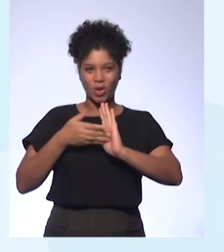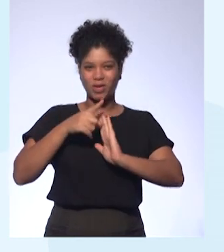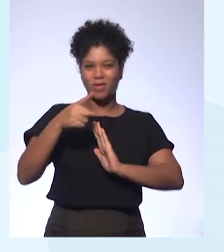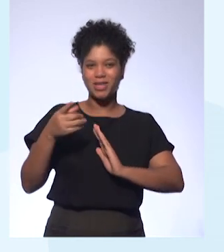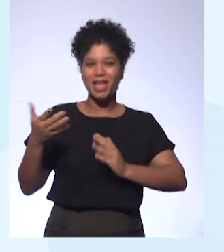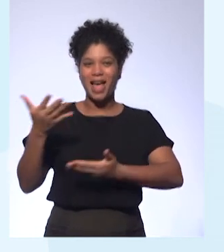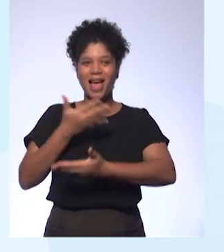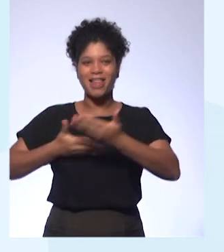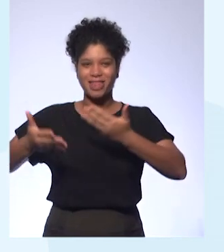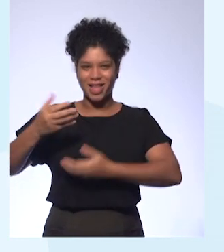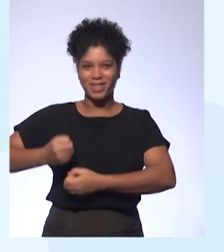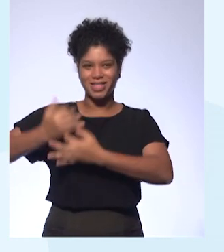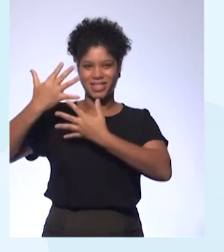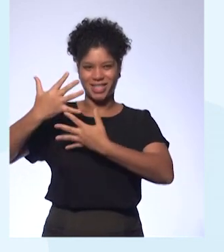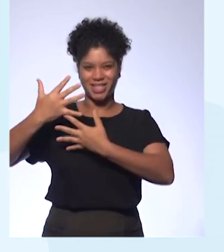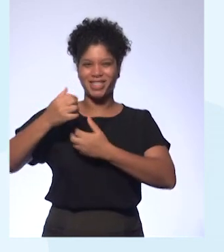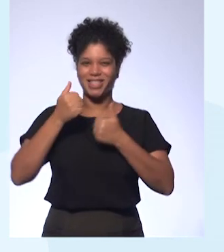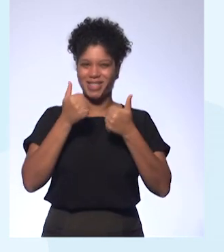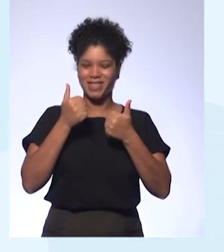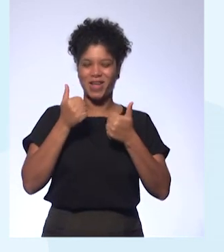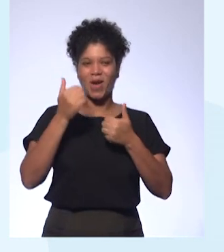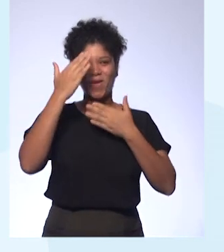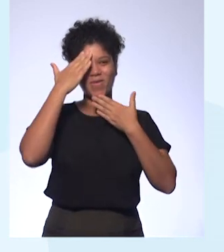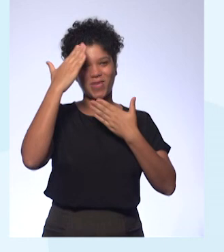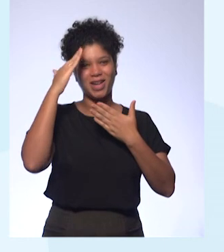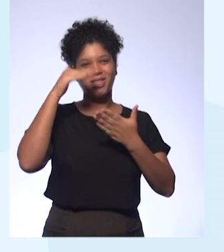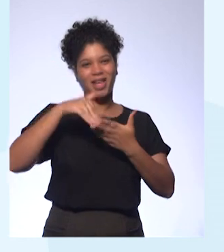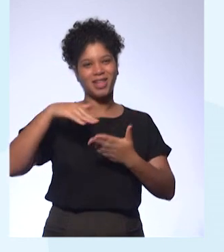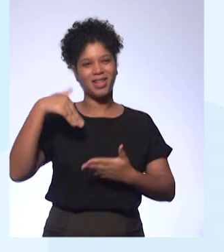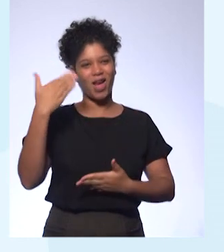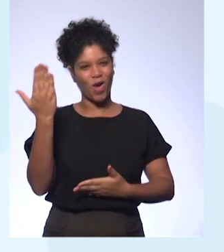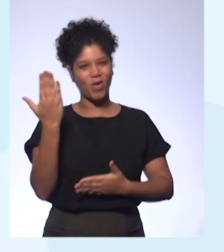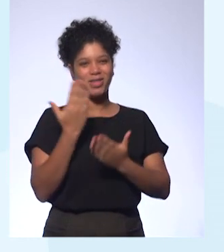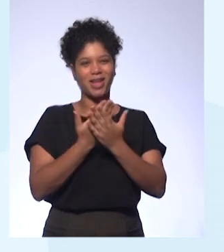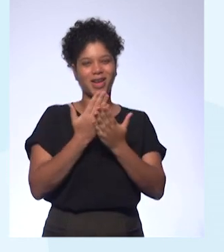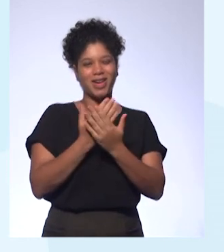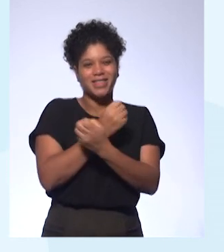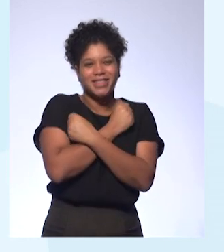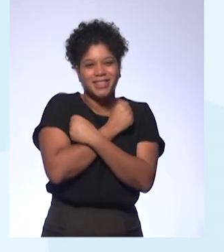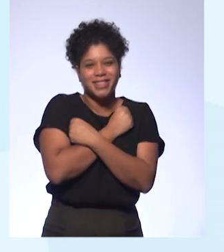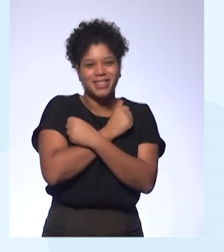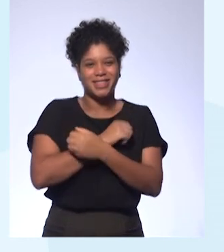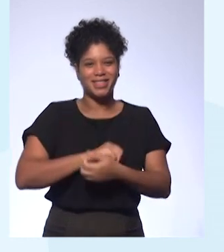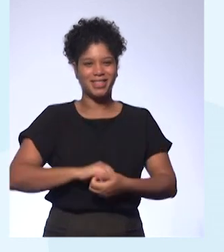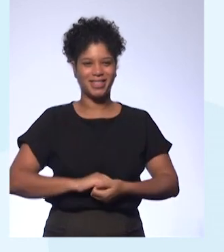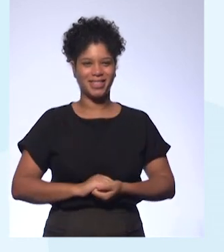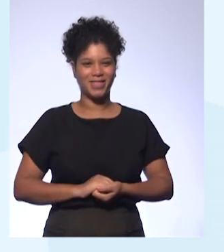interagiram com a gente aí no chat, ok? Obrigado e até uma próxima e aquele abraço.